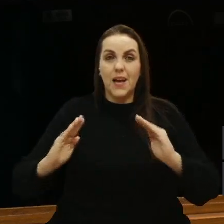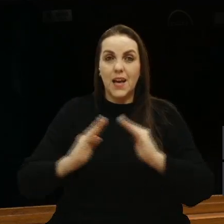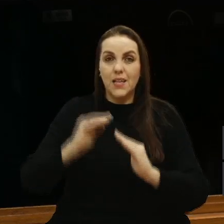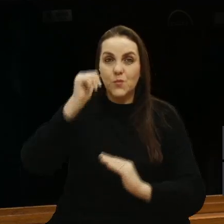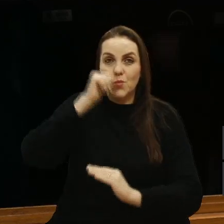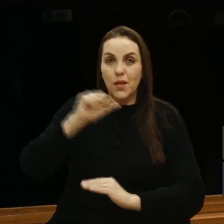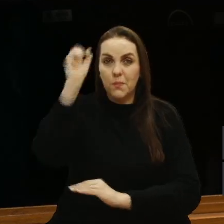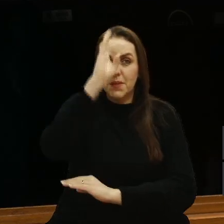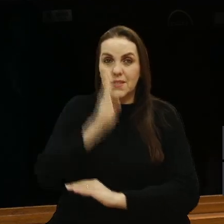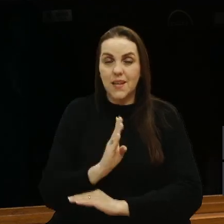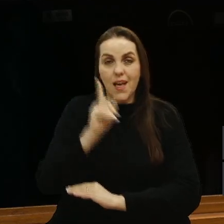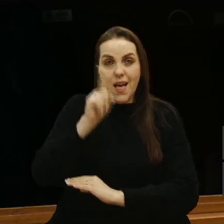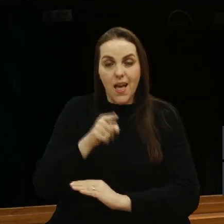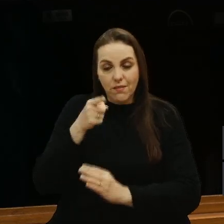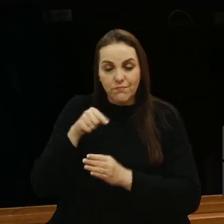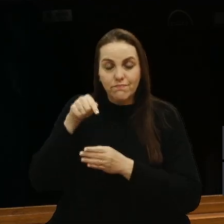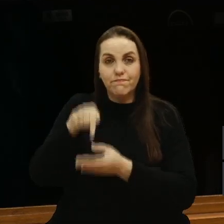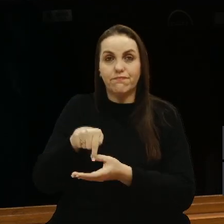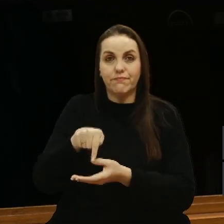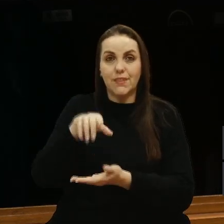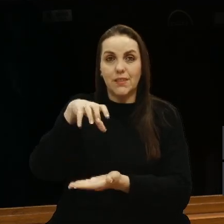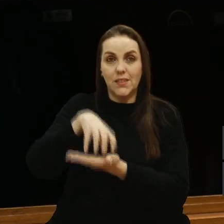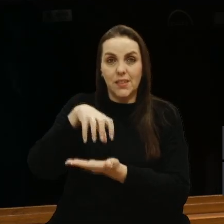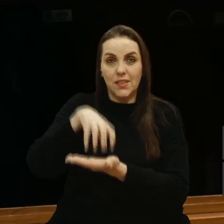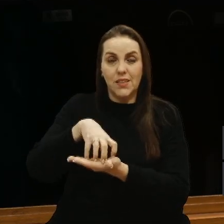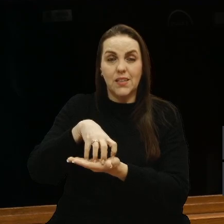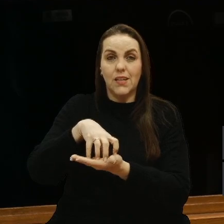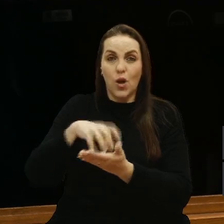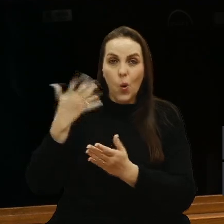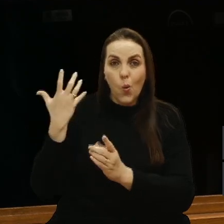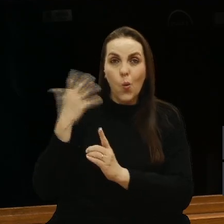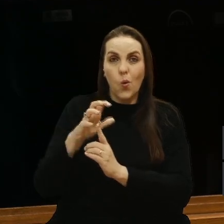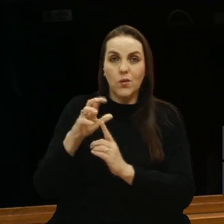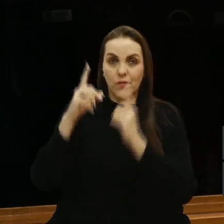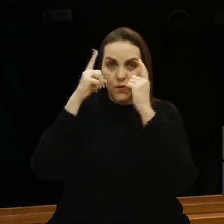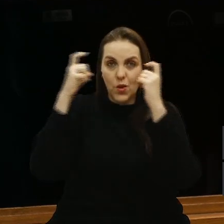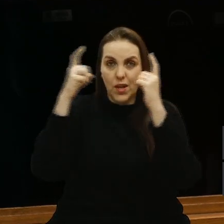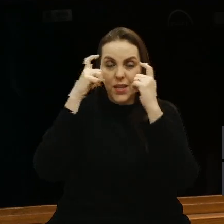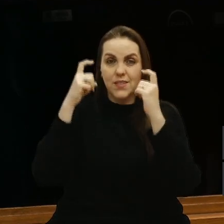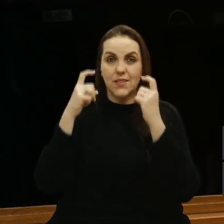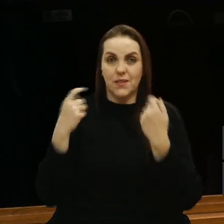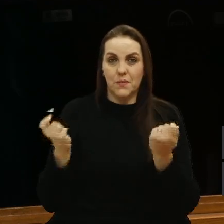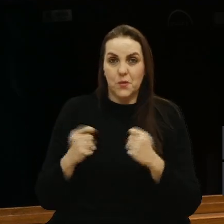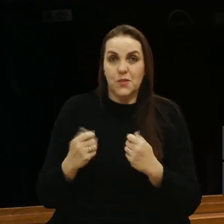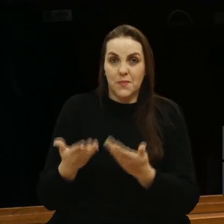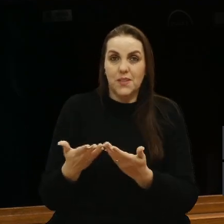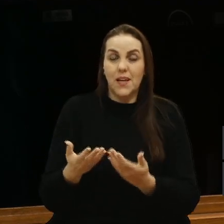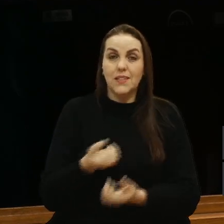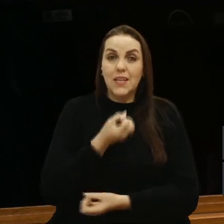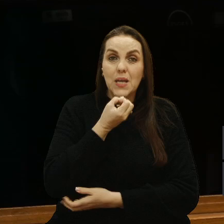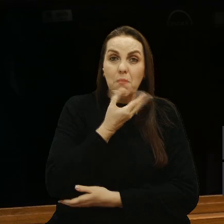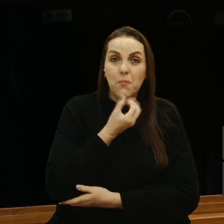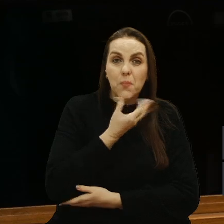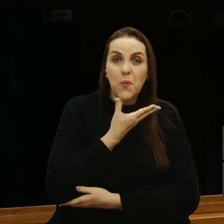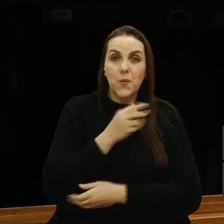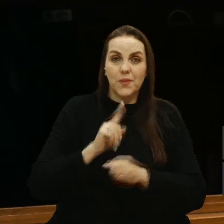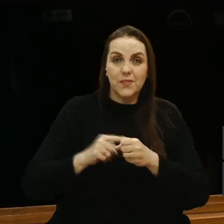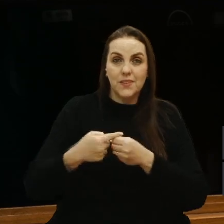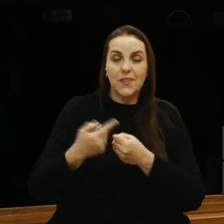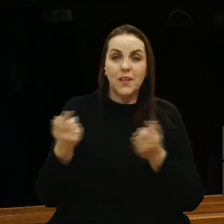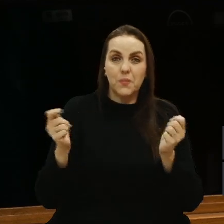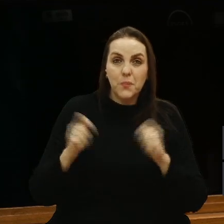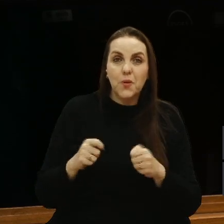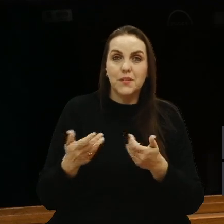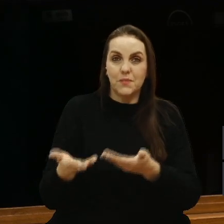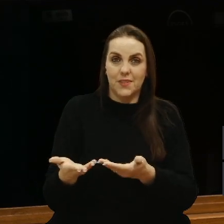dos eixos de combate à violência dos dispositivos. E olha que bom que a nossa cidade pode ser,